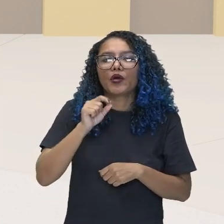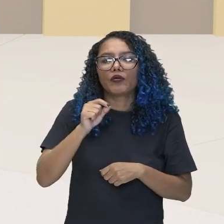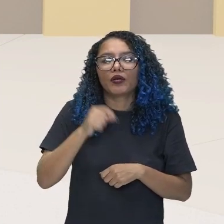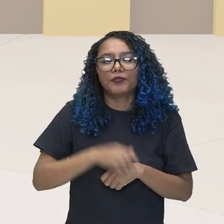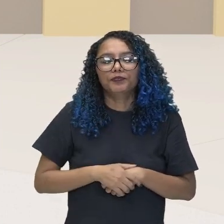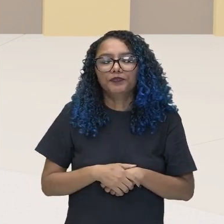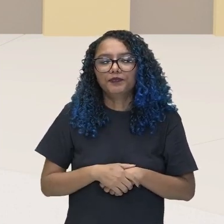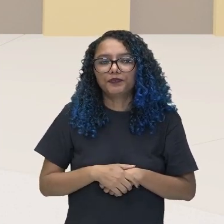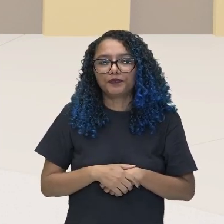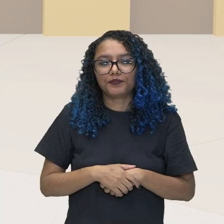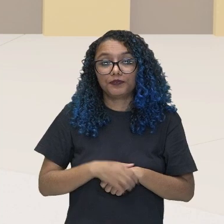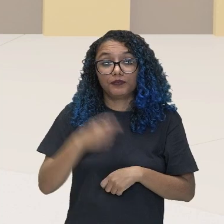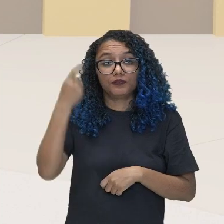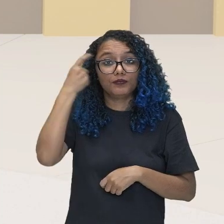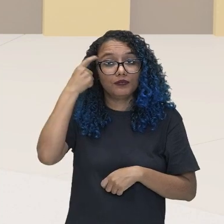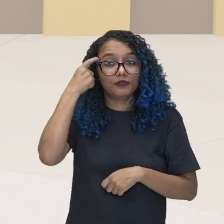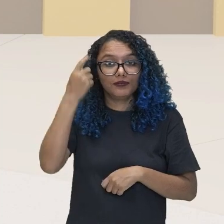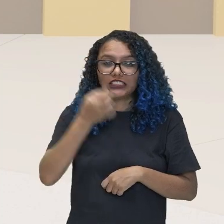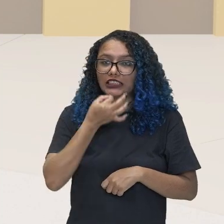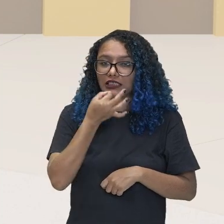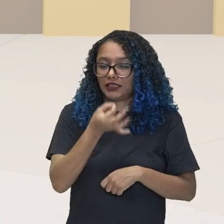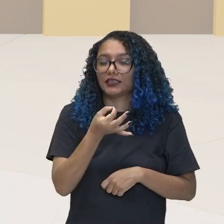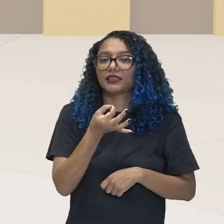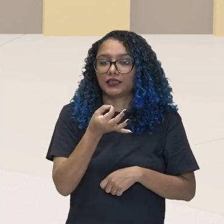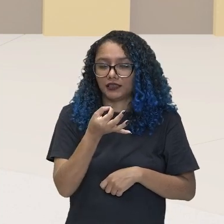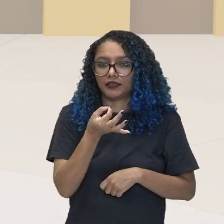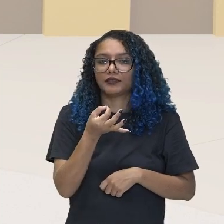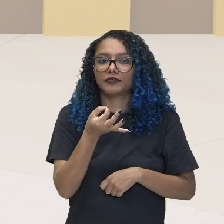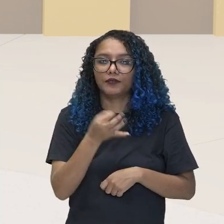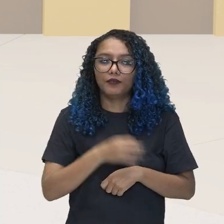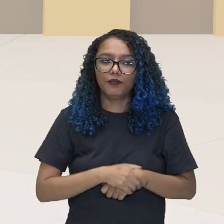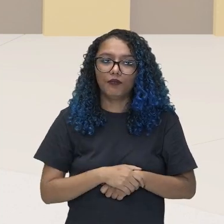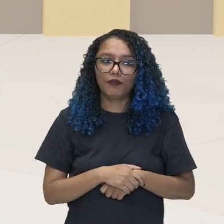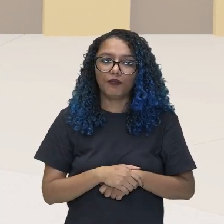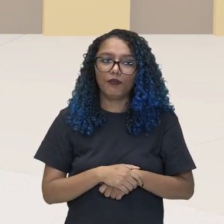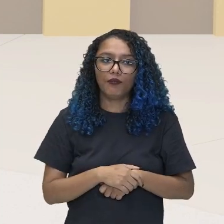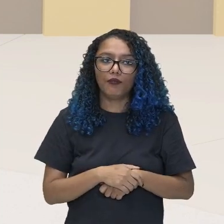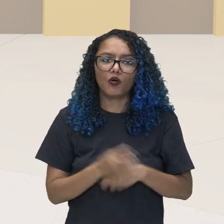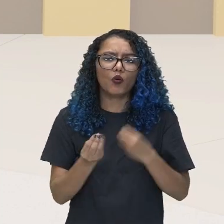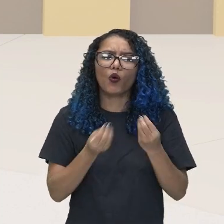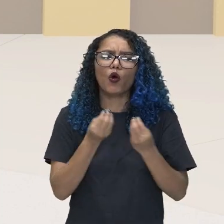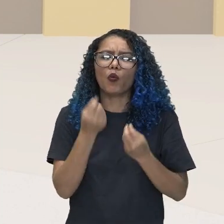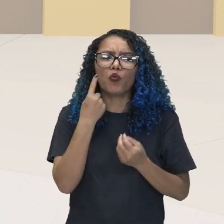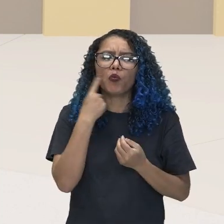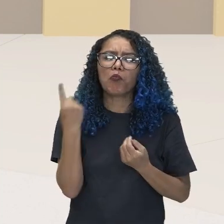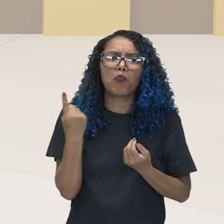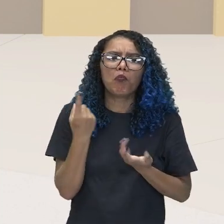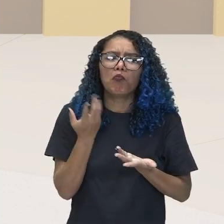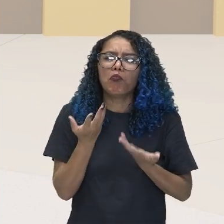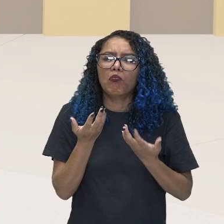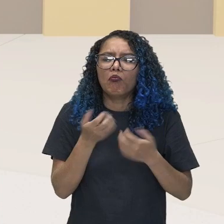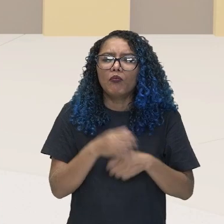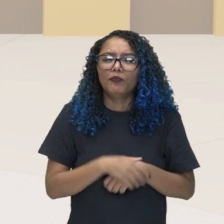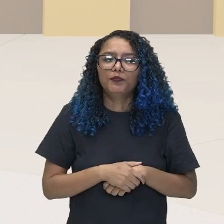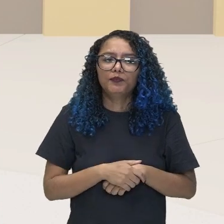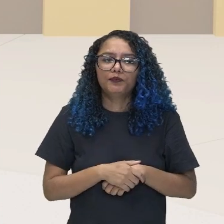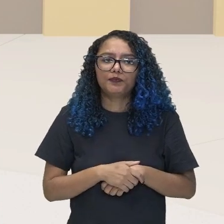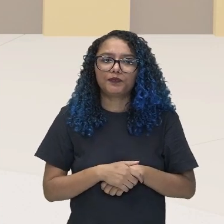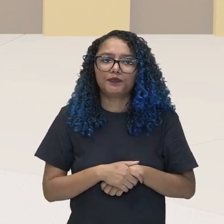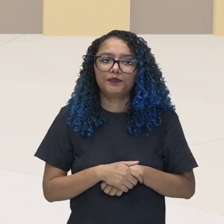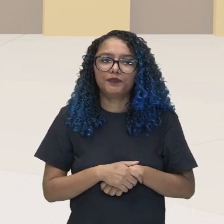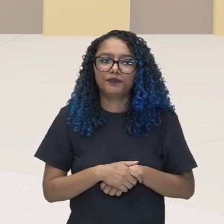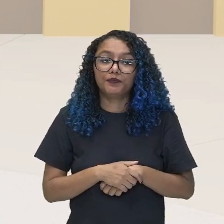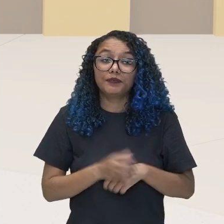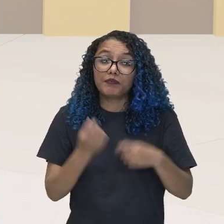o pensamento crítico. No que eu vou abordar no pensamento crítico, né? Eu vou encontrar soluções